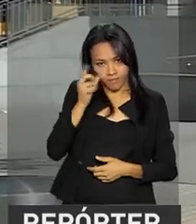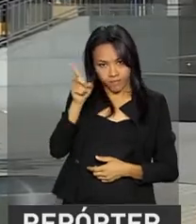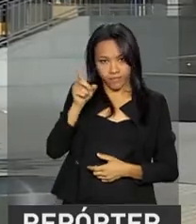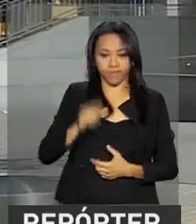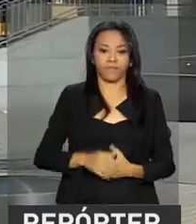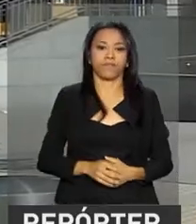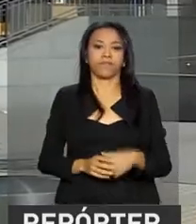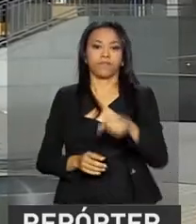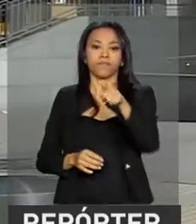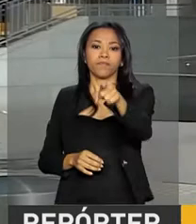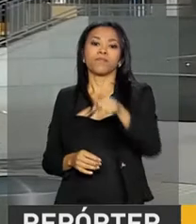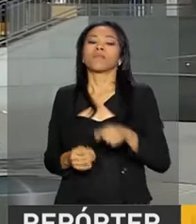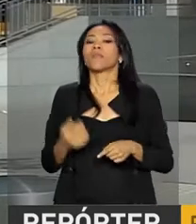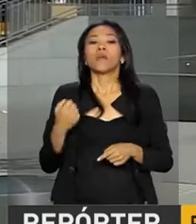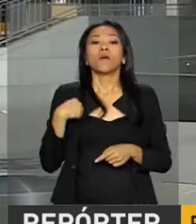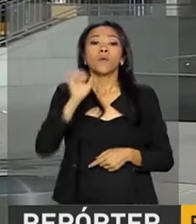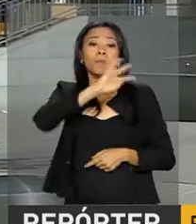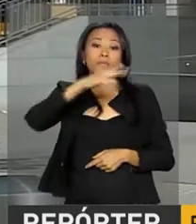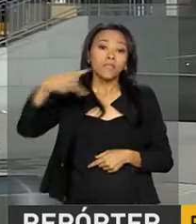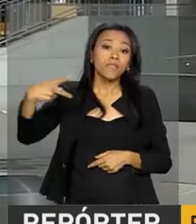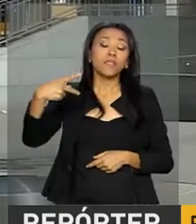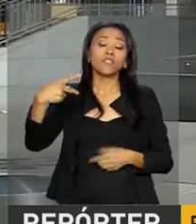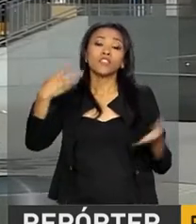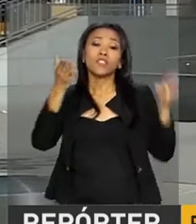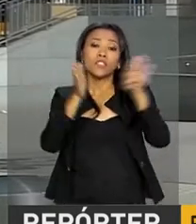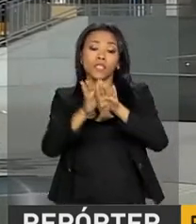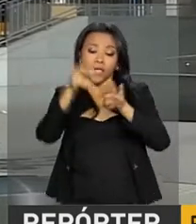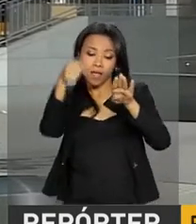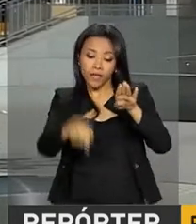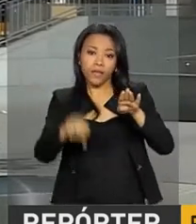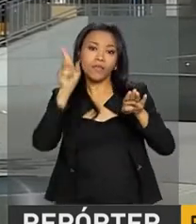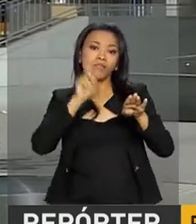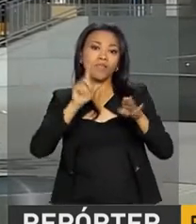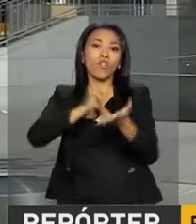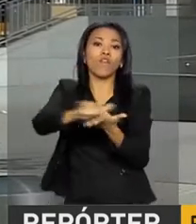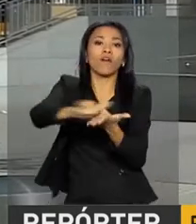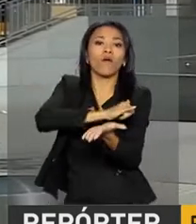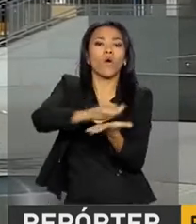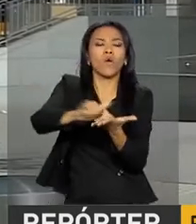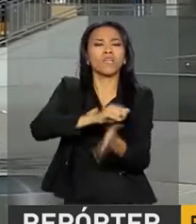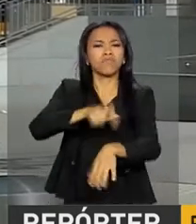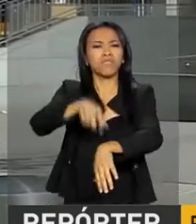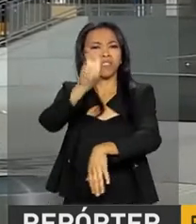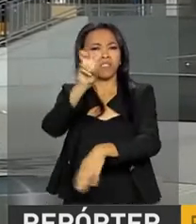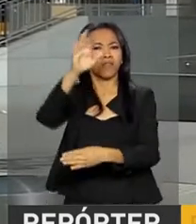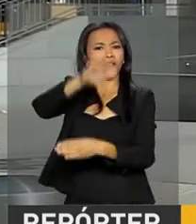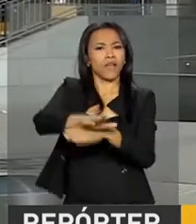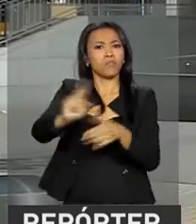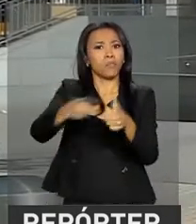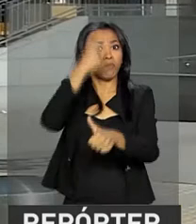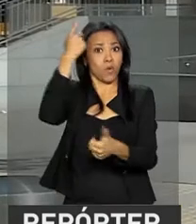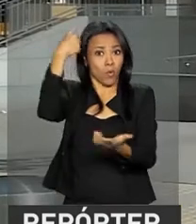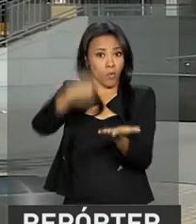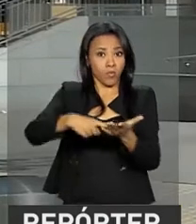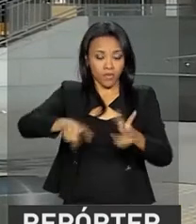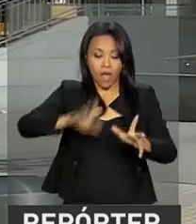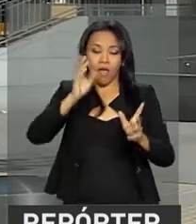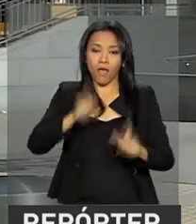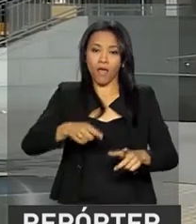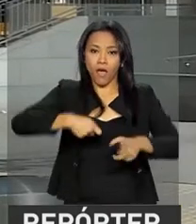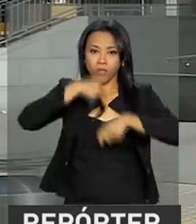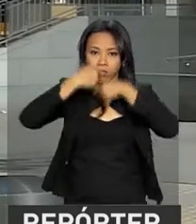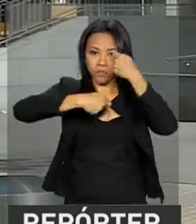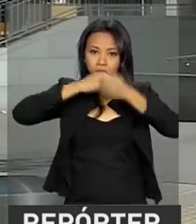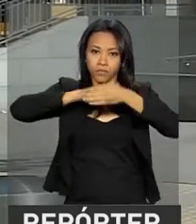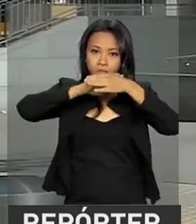O presidente da República, Michel Temer, chega a Nova York por volta das 5 da tarde e o primeiro compromisso da viagem é um jantar com o presidente dos